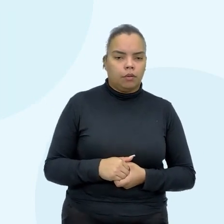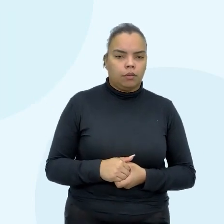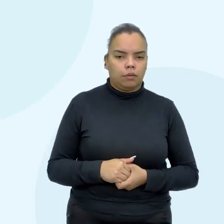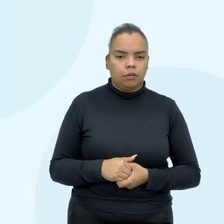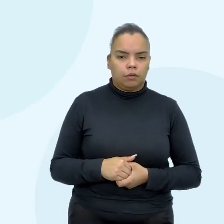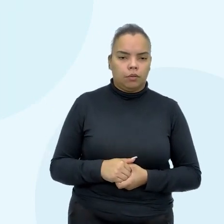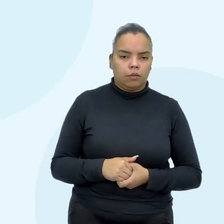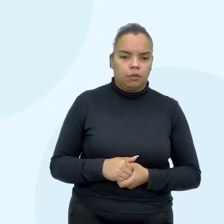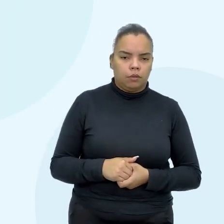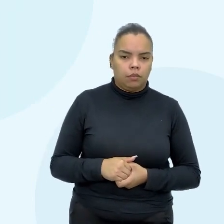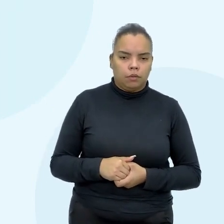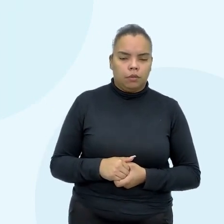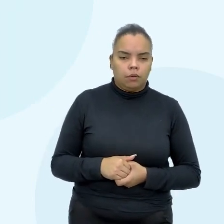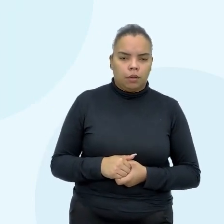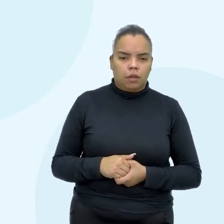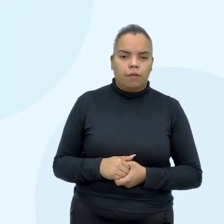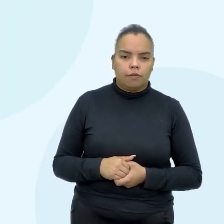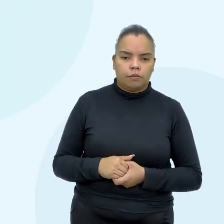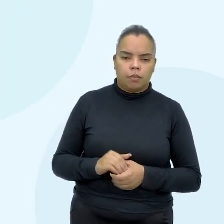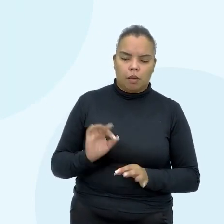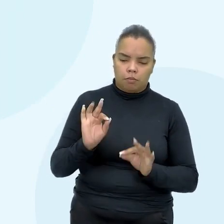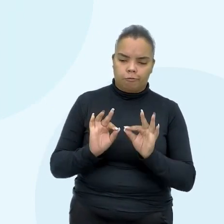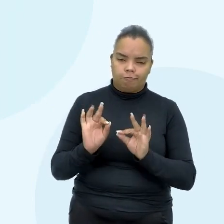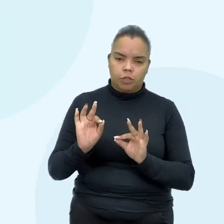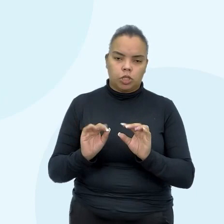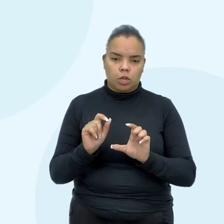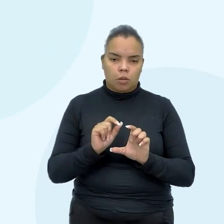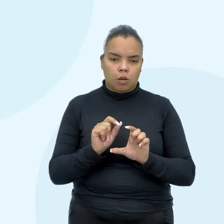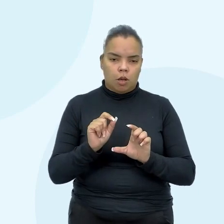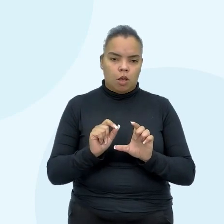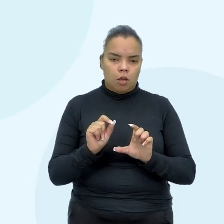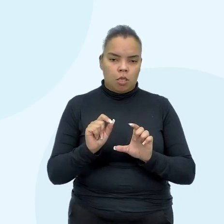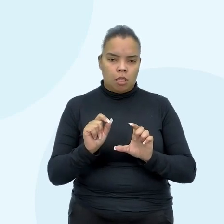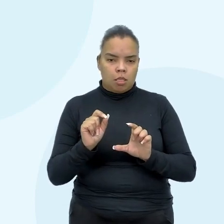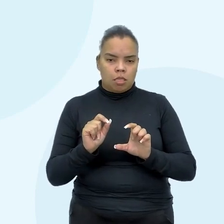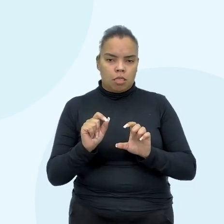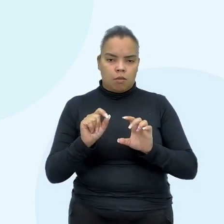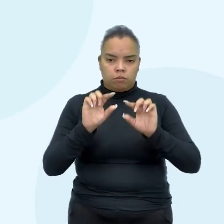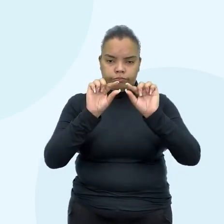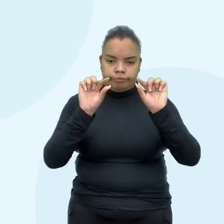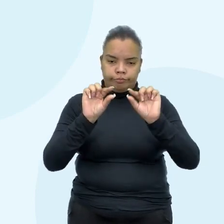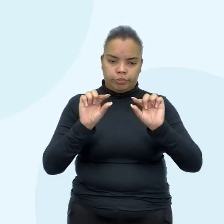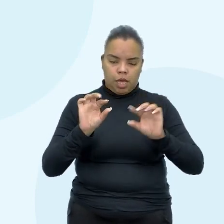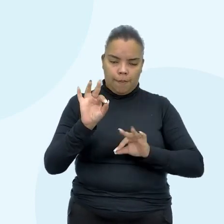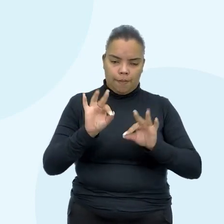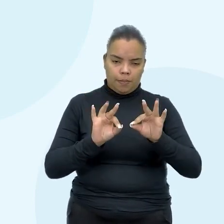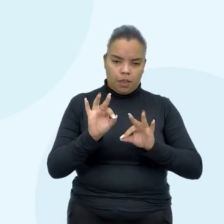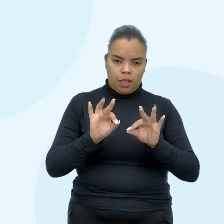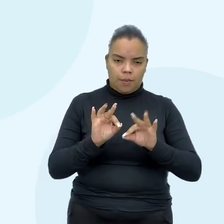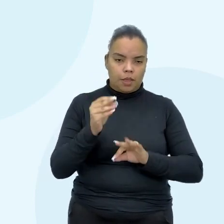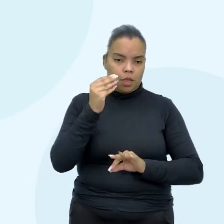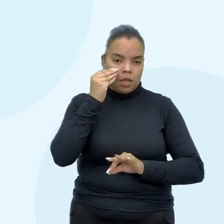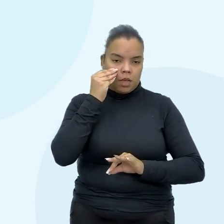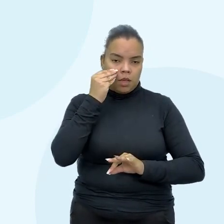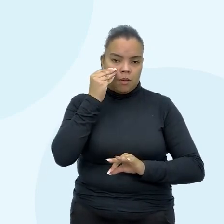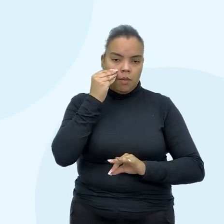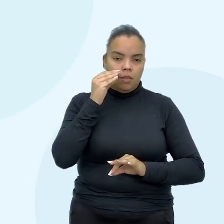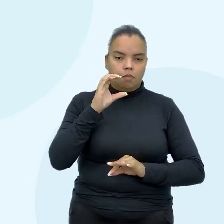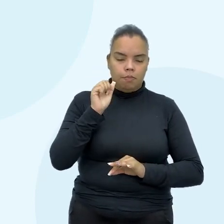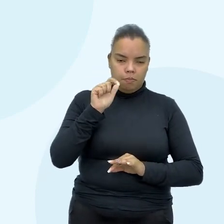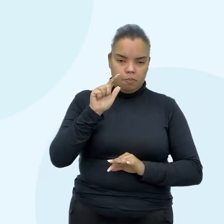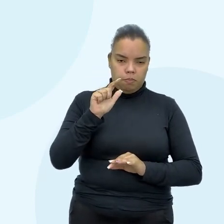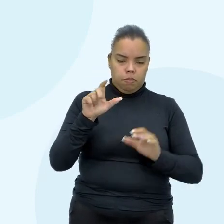tentar facilitar a compreensão, né? E nós temos, né, que o cálculo de